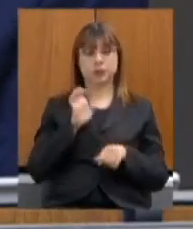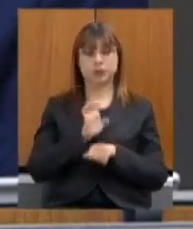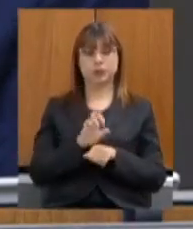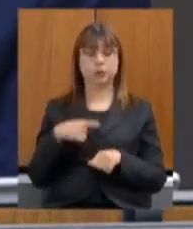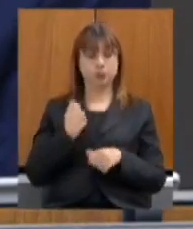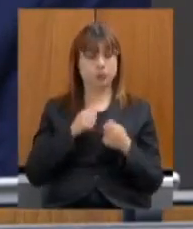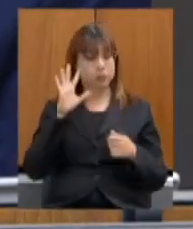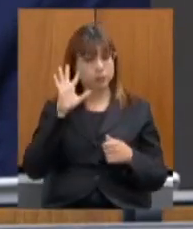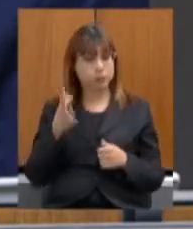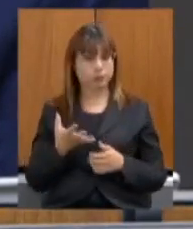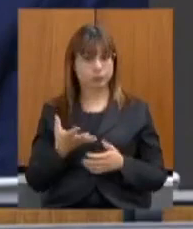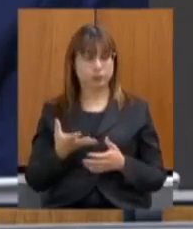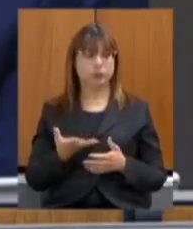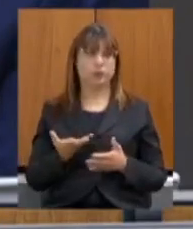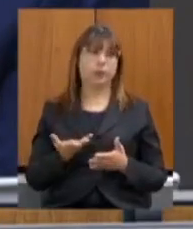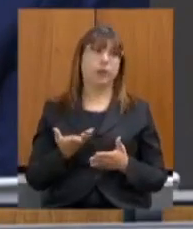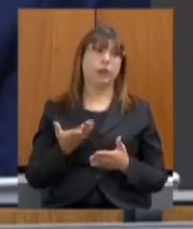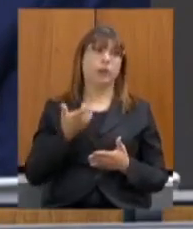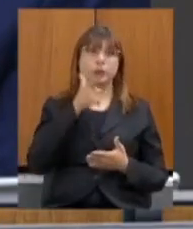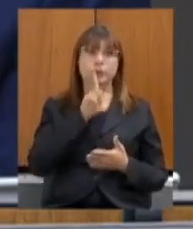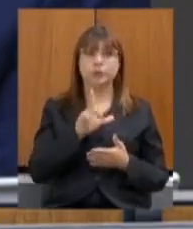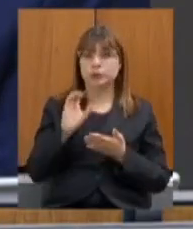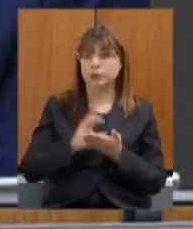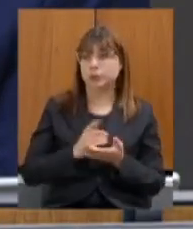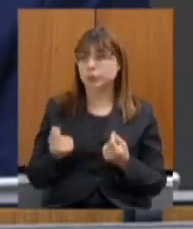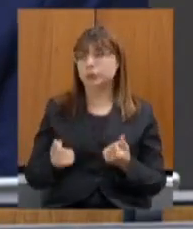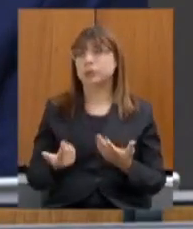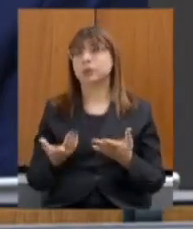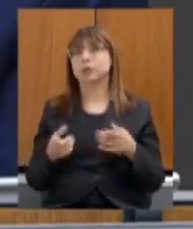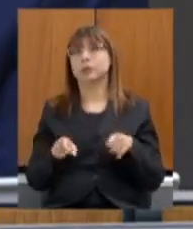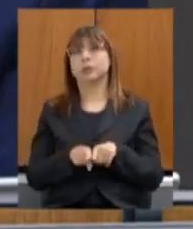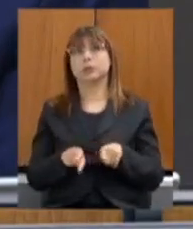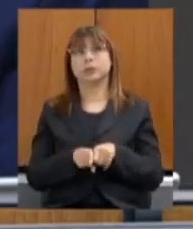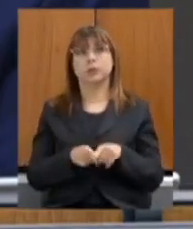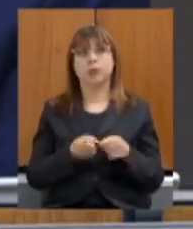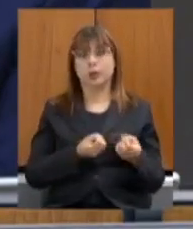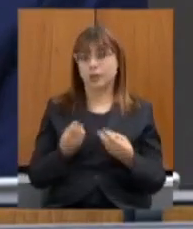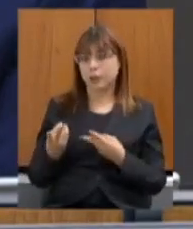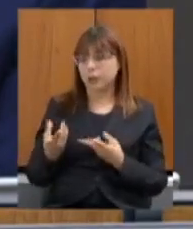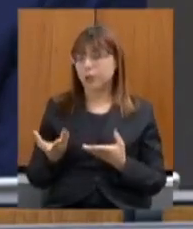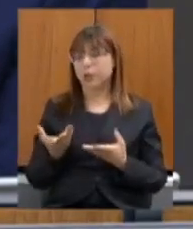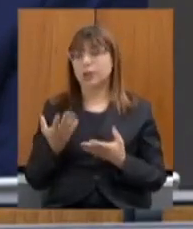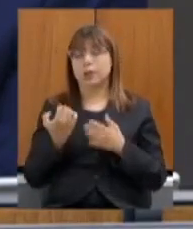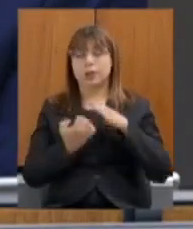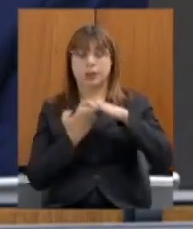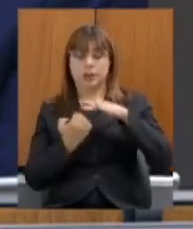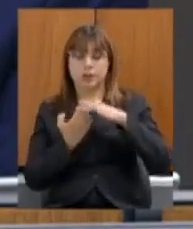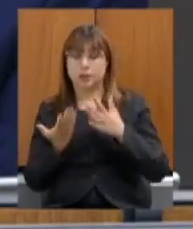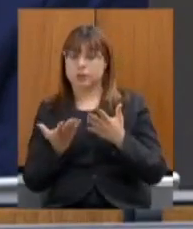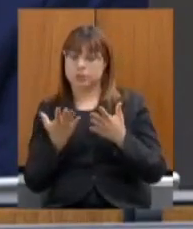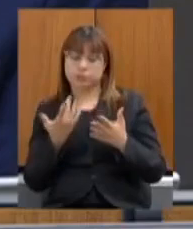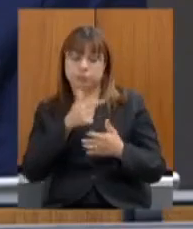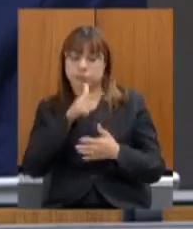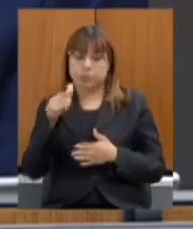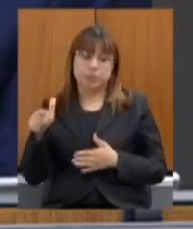Minas Gerais, seja recuperação fiscal, seja desestatização, seja quais outras ou toda sorte de